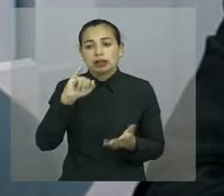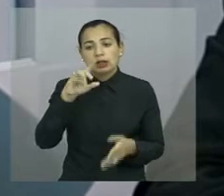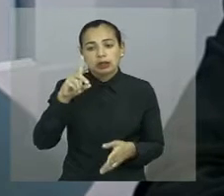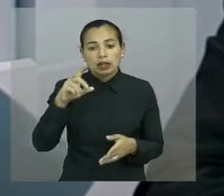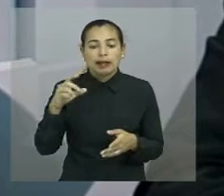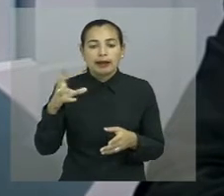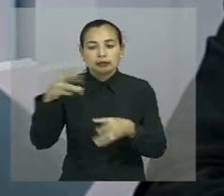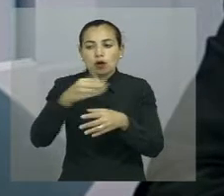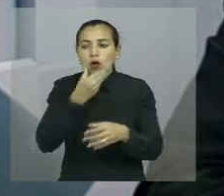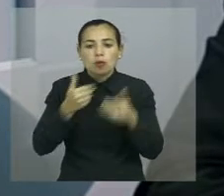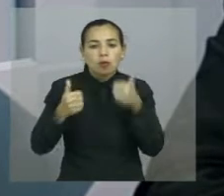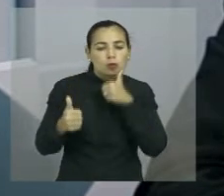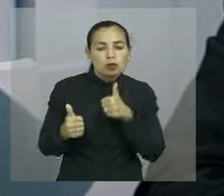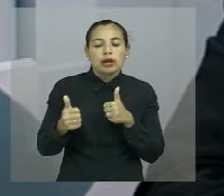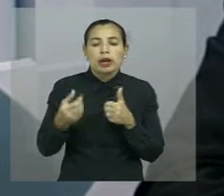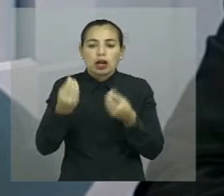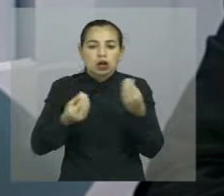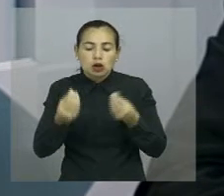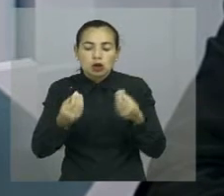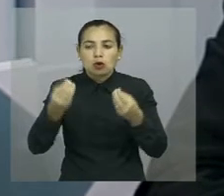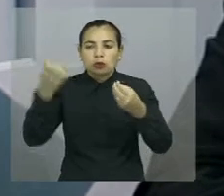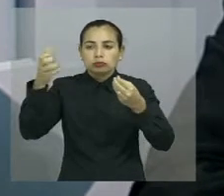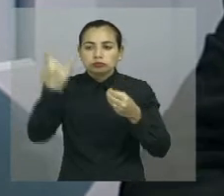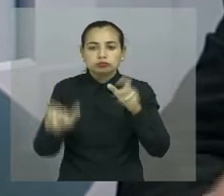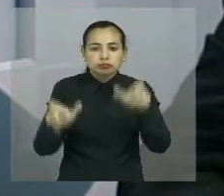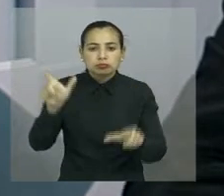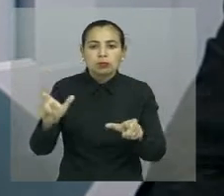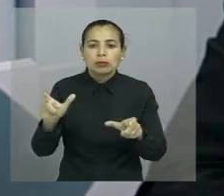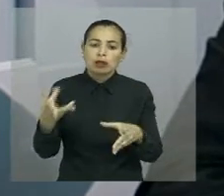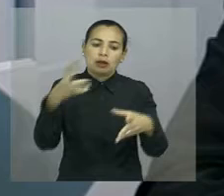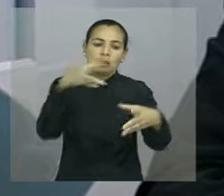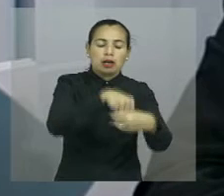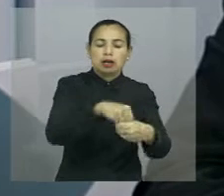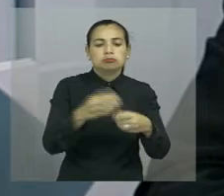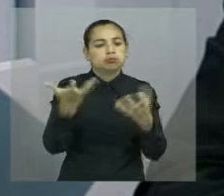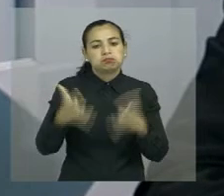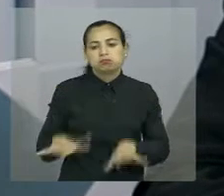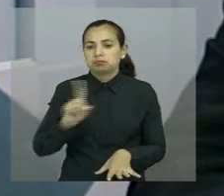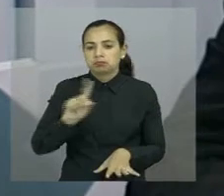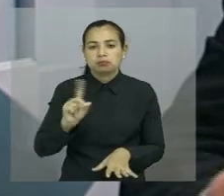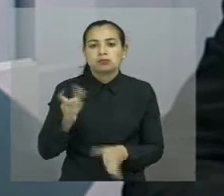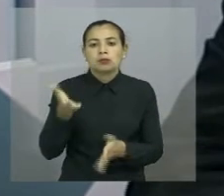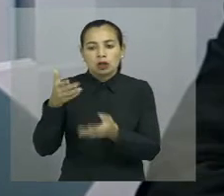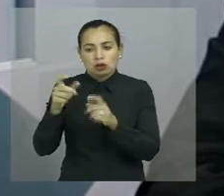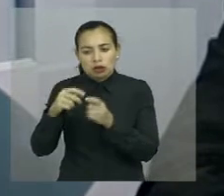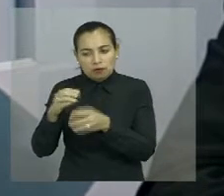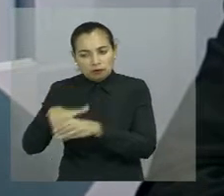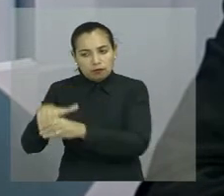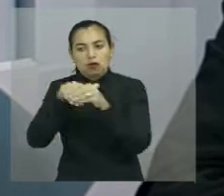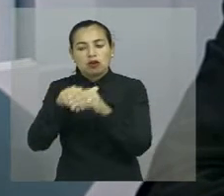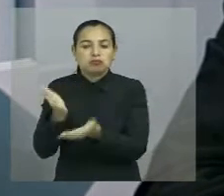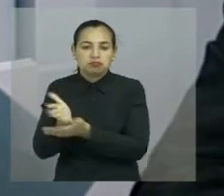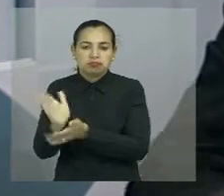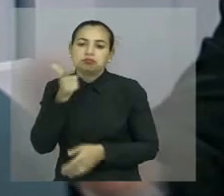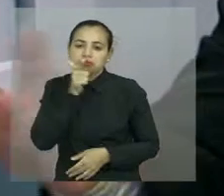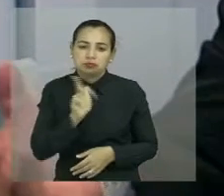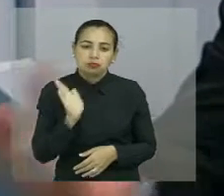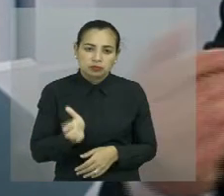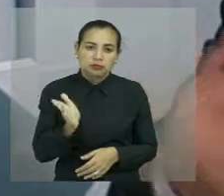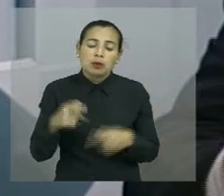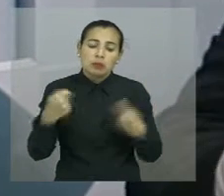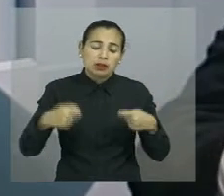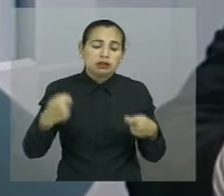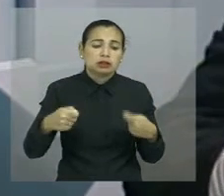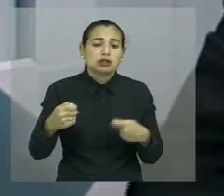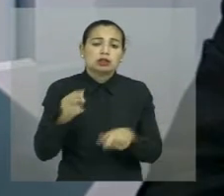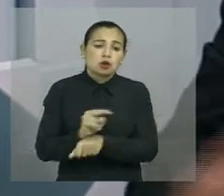de gênero aqui na nossa escola, no nosso município, que é algo, né, fácil. Nós precisamos cuidar das nossas crianças.